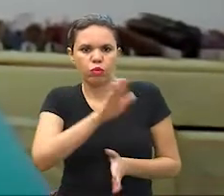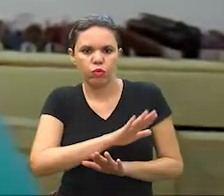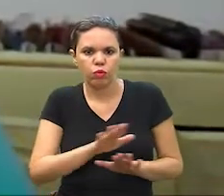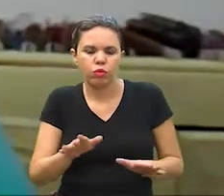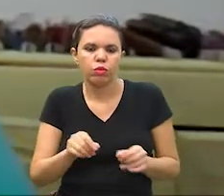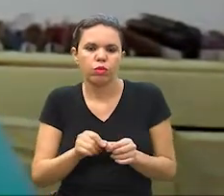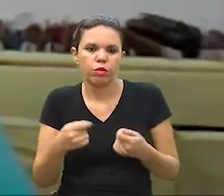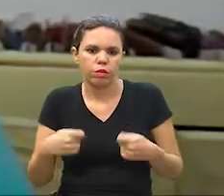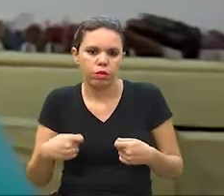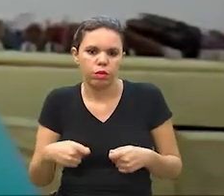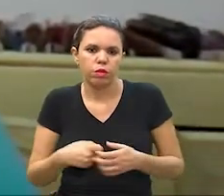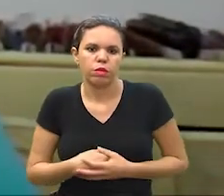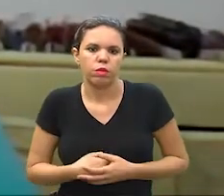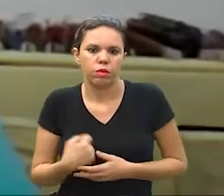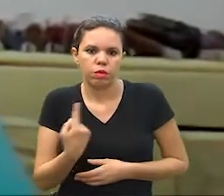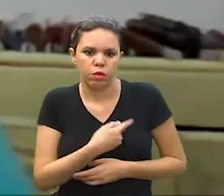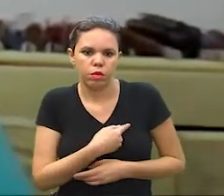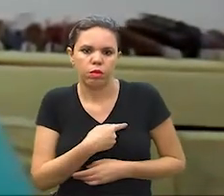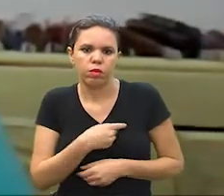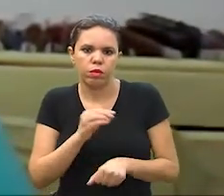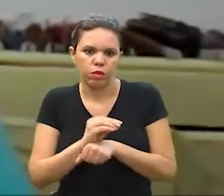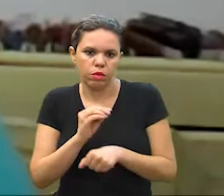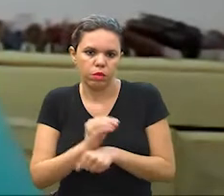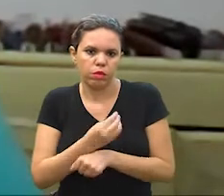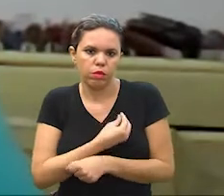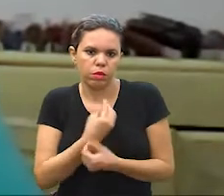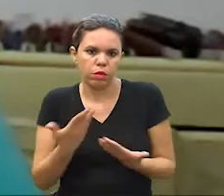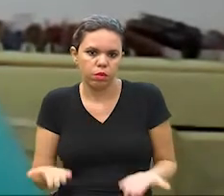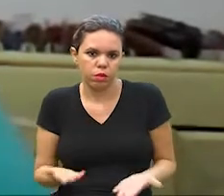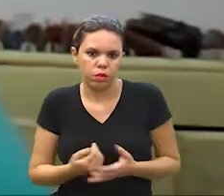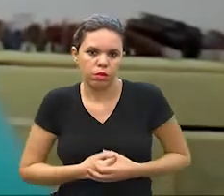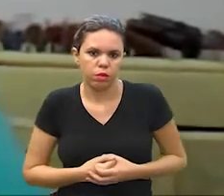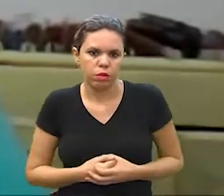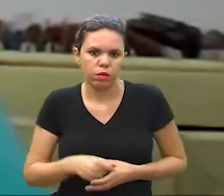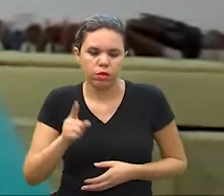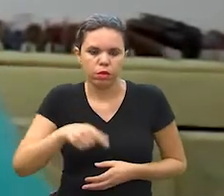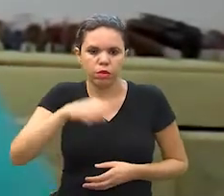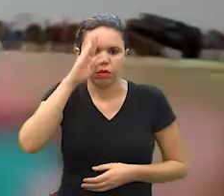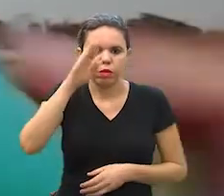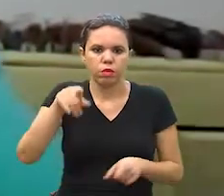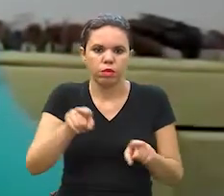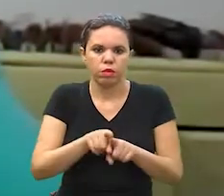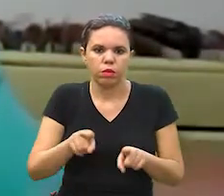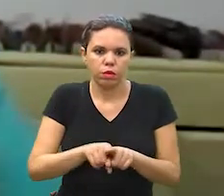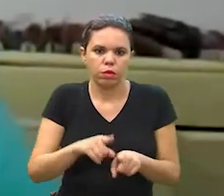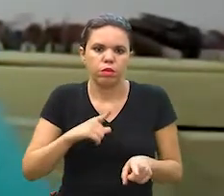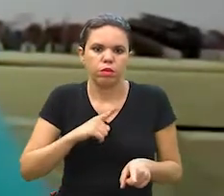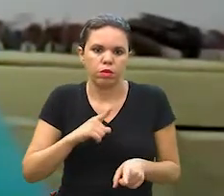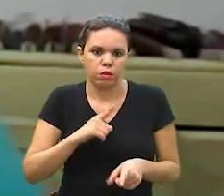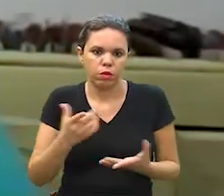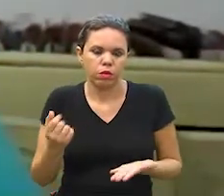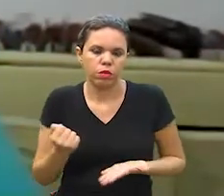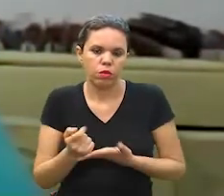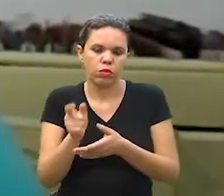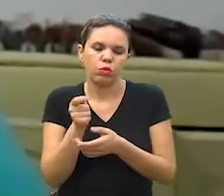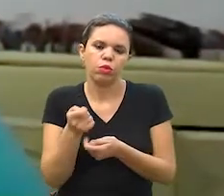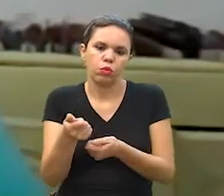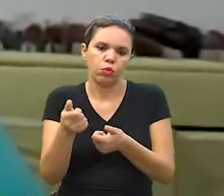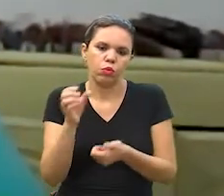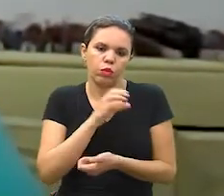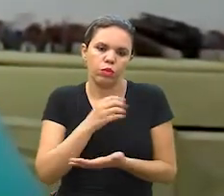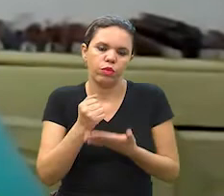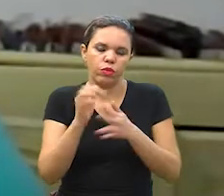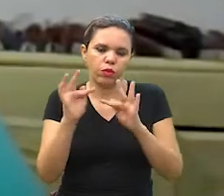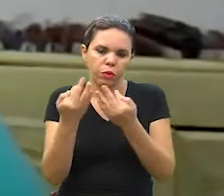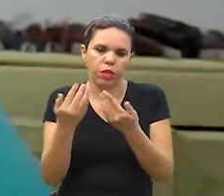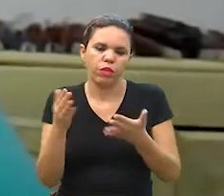é necessário para que a gente preserve vidas, mas é fundamental também que se tenha o auxílio para que as famílias possam ficar